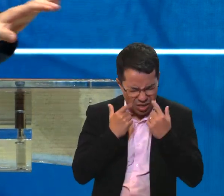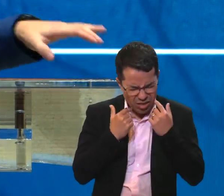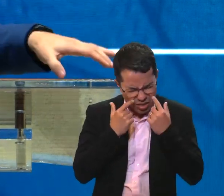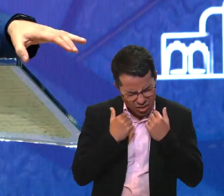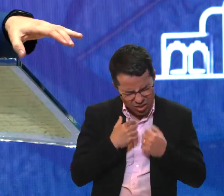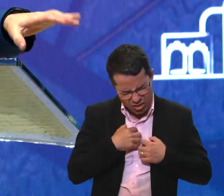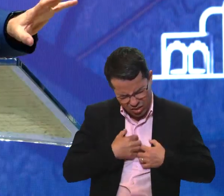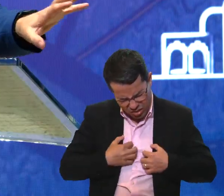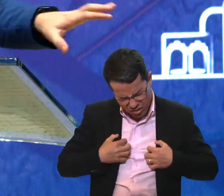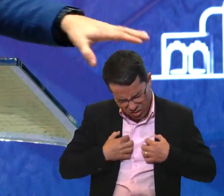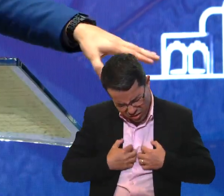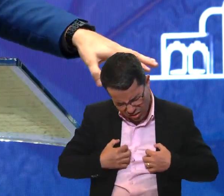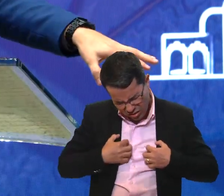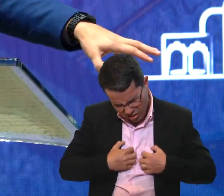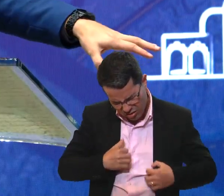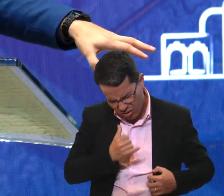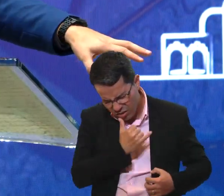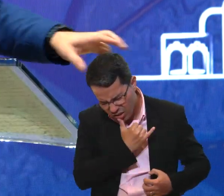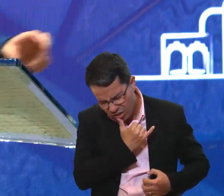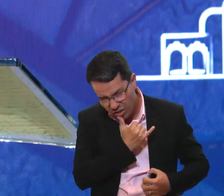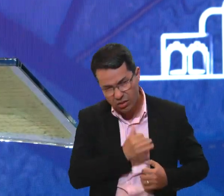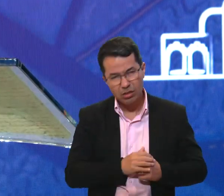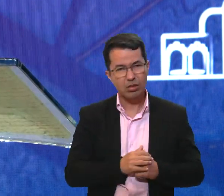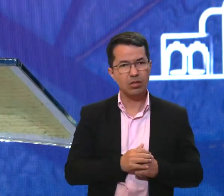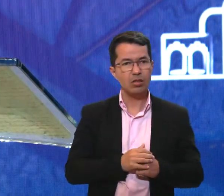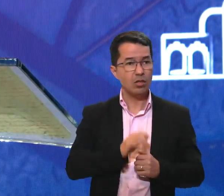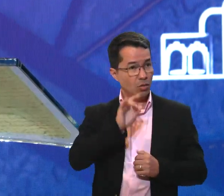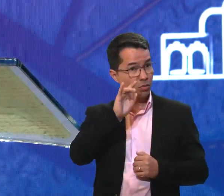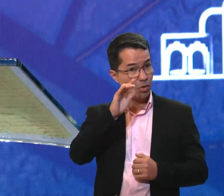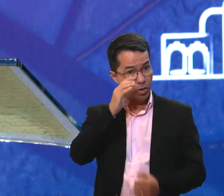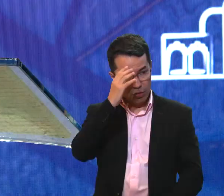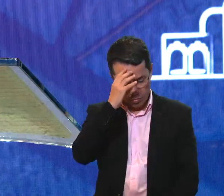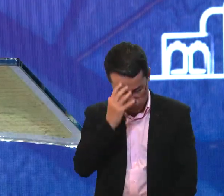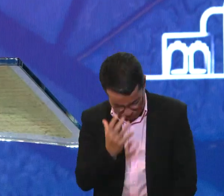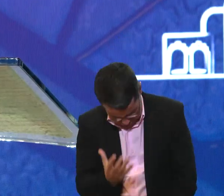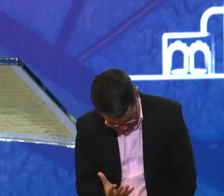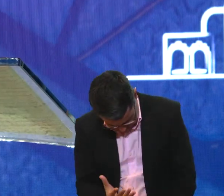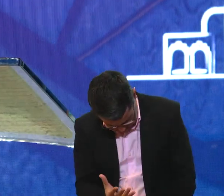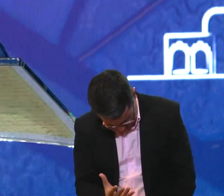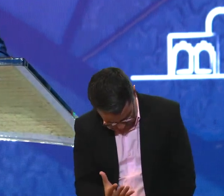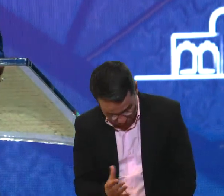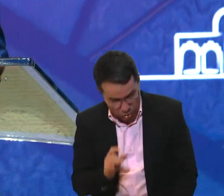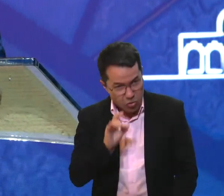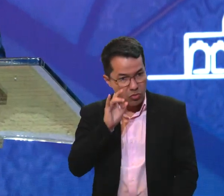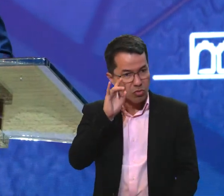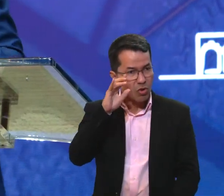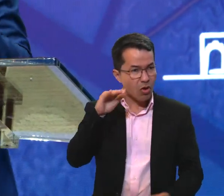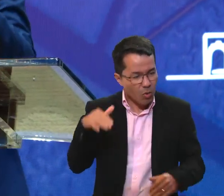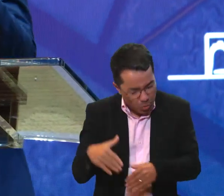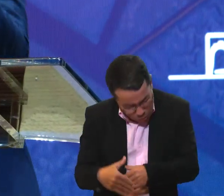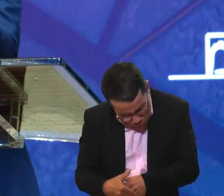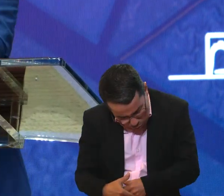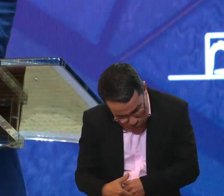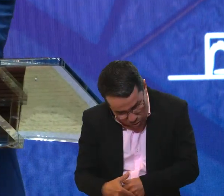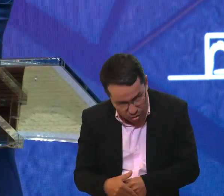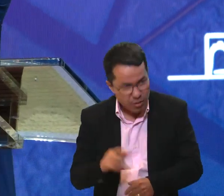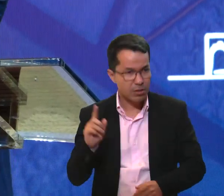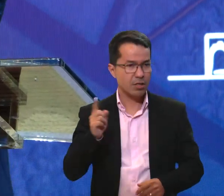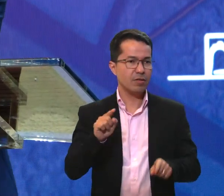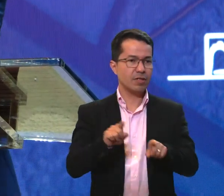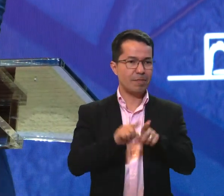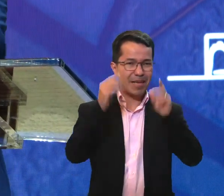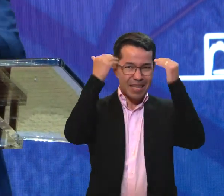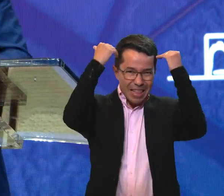se dobraram, colocaram o rosto em terra, mas em 1 Crônicas, quando eles estão pedindo para que Deus